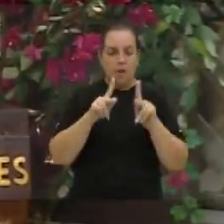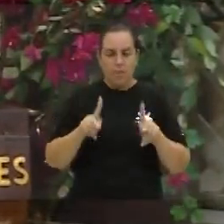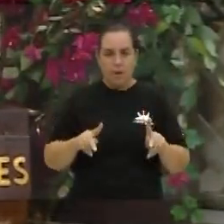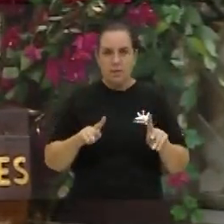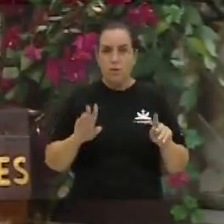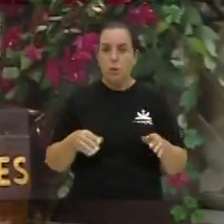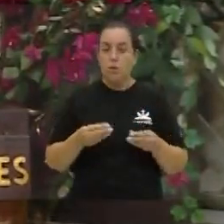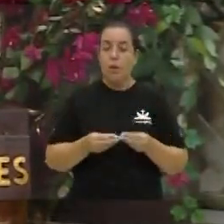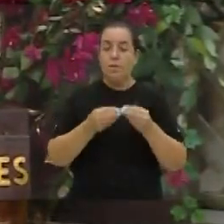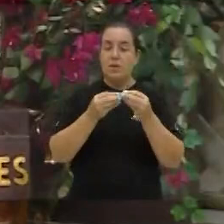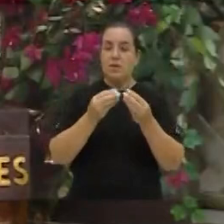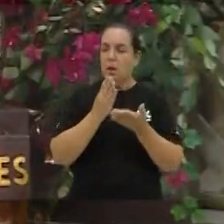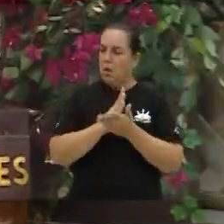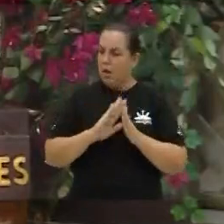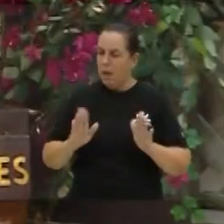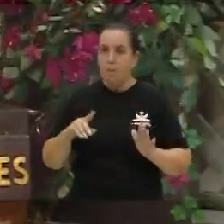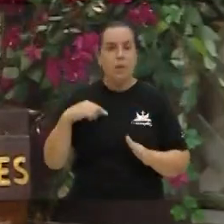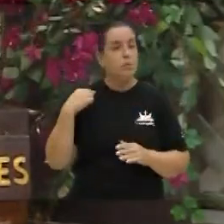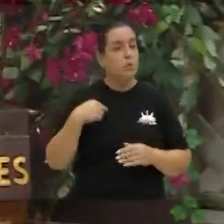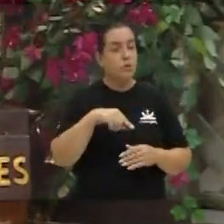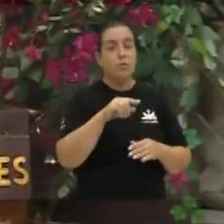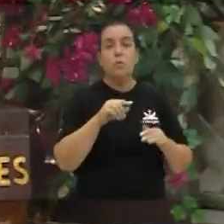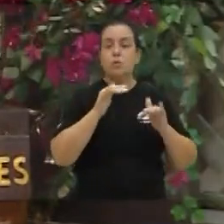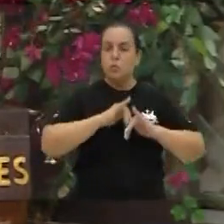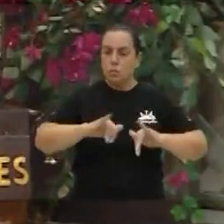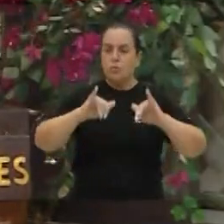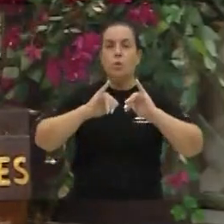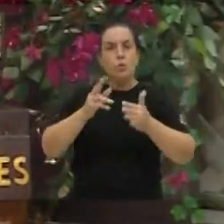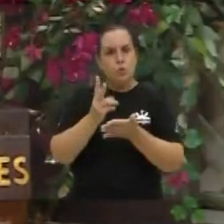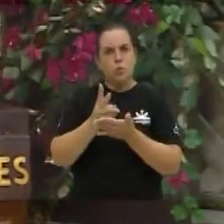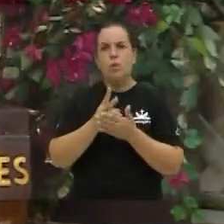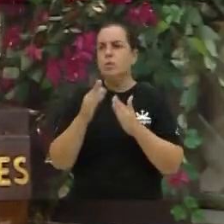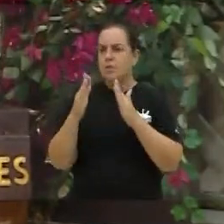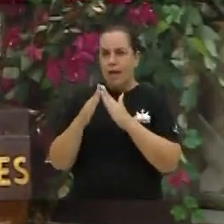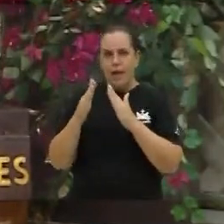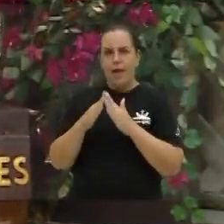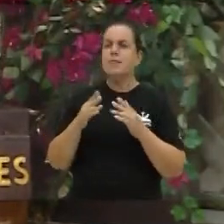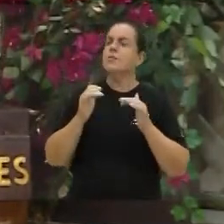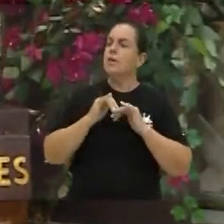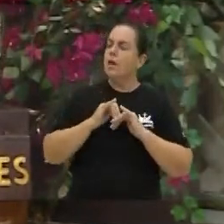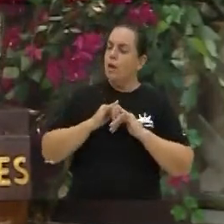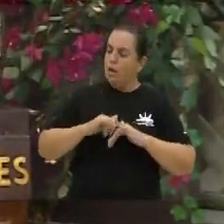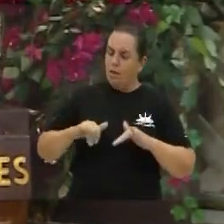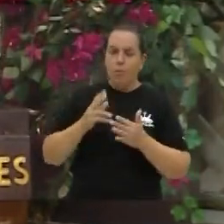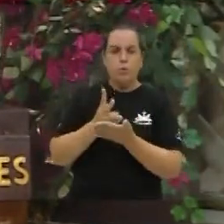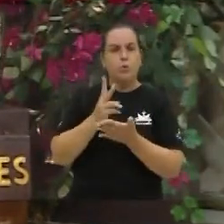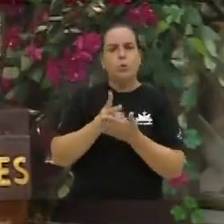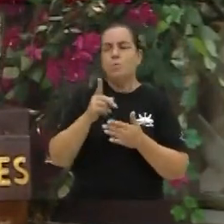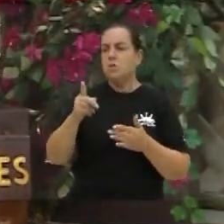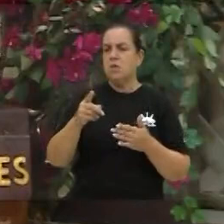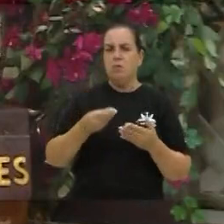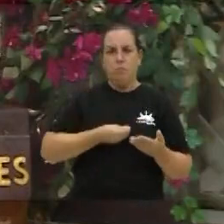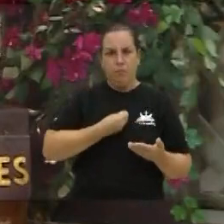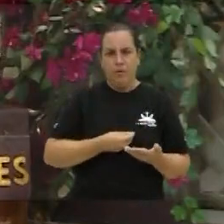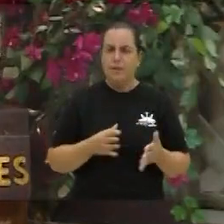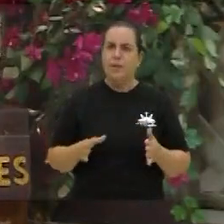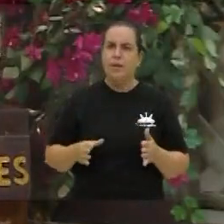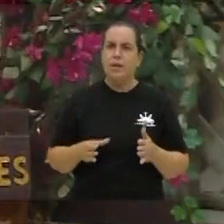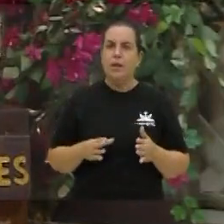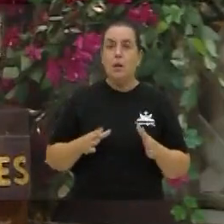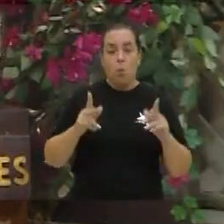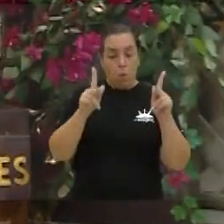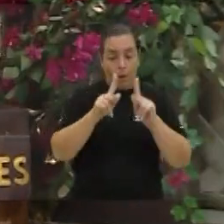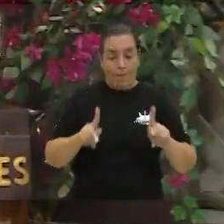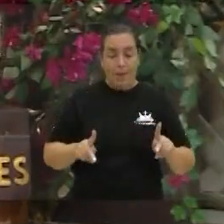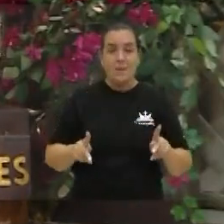termina, iremos para casa, confiantes no Senhor e cheios de paz. É isso